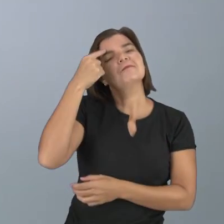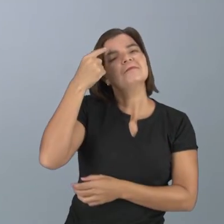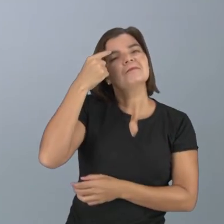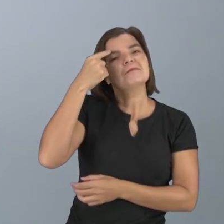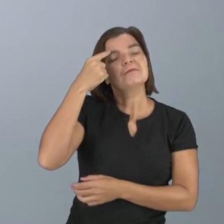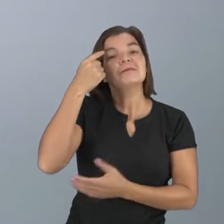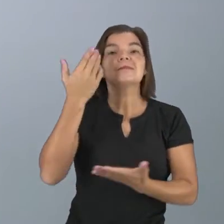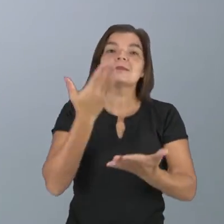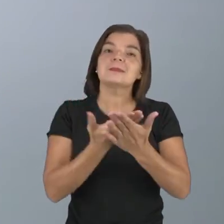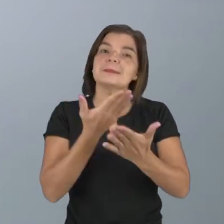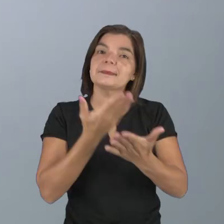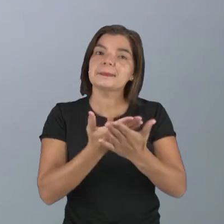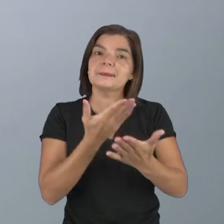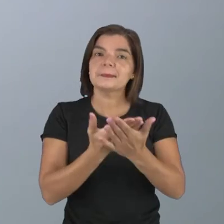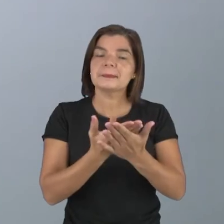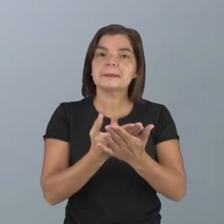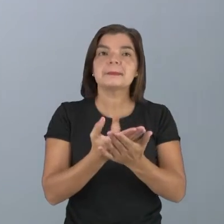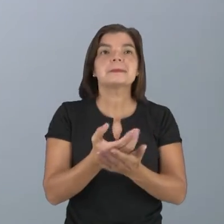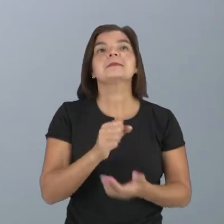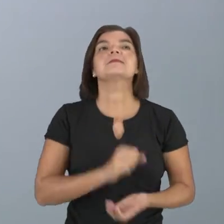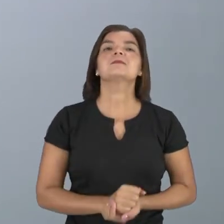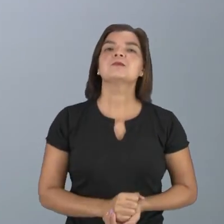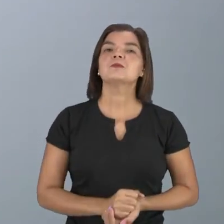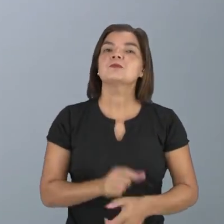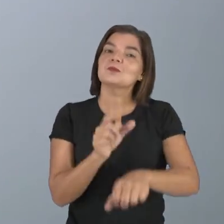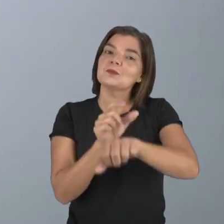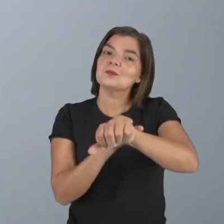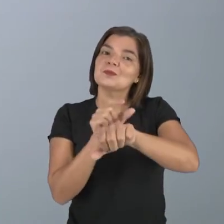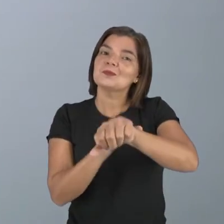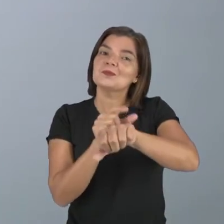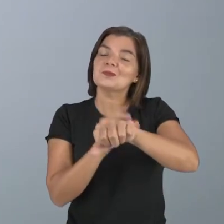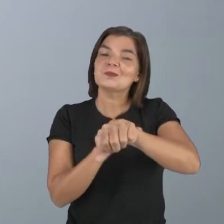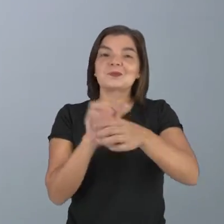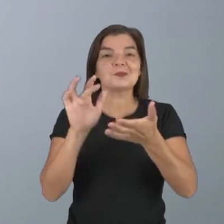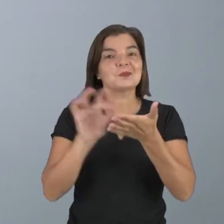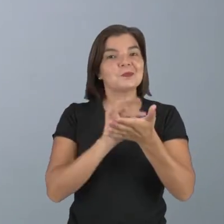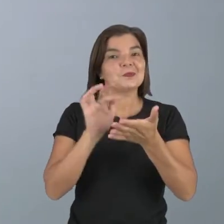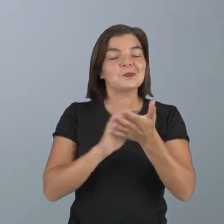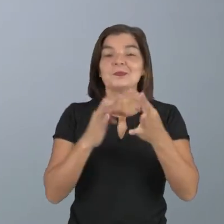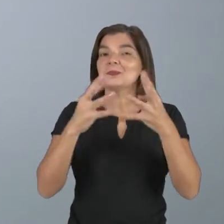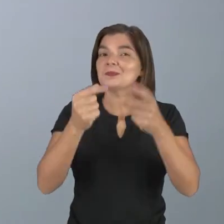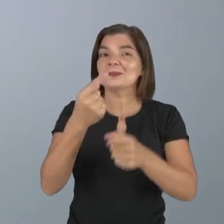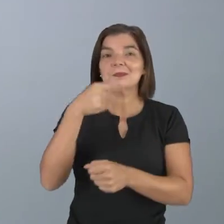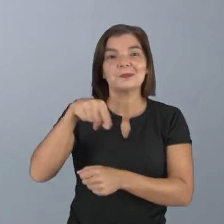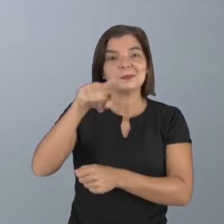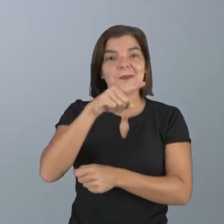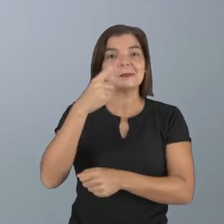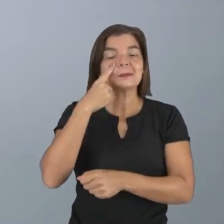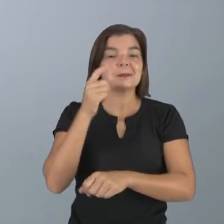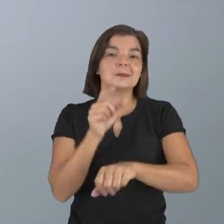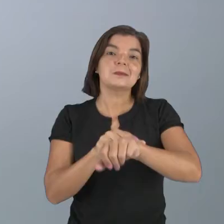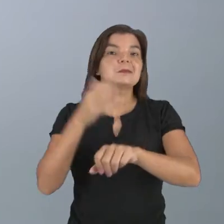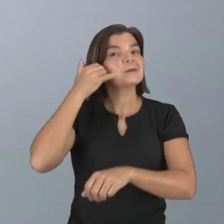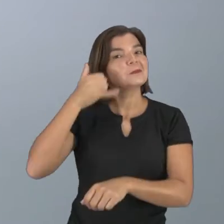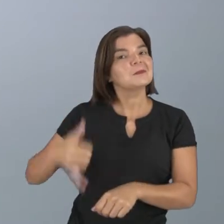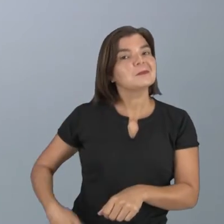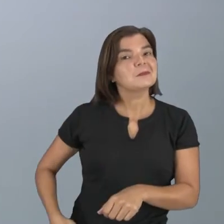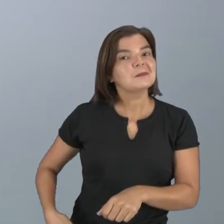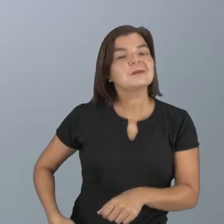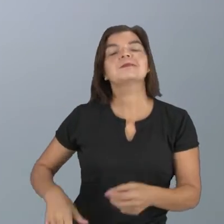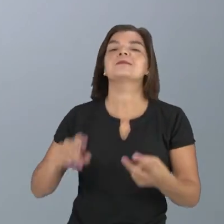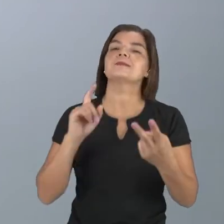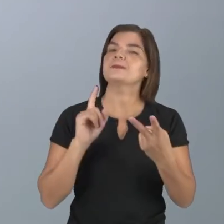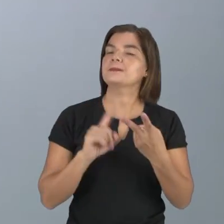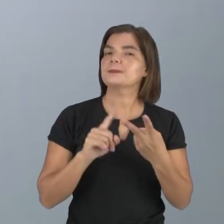essa aula com el reloj digital. Como todo mundo está aí com o seu celular na mão, com